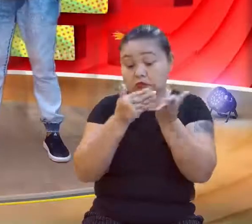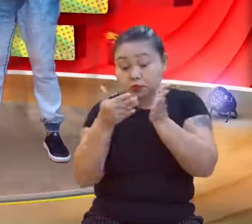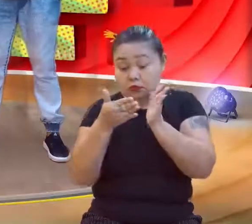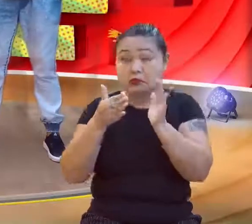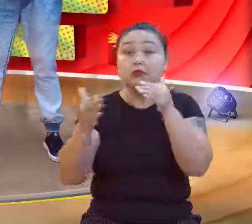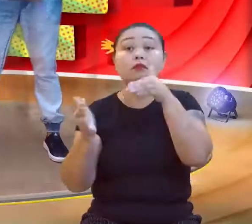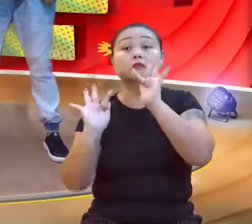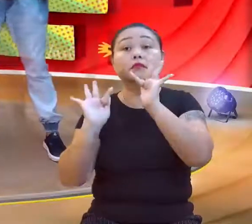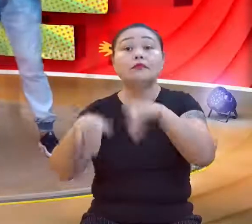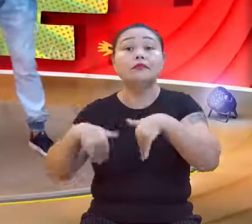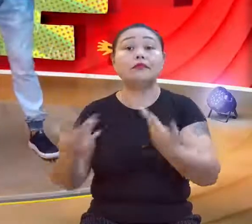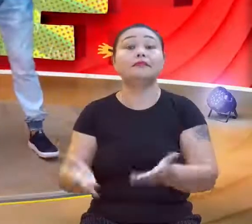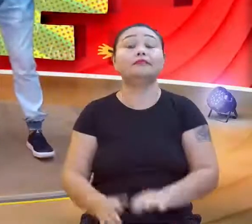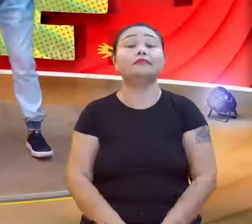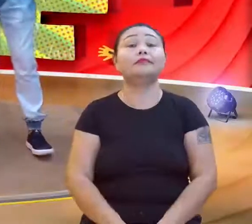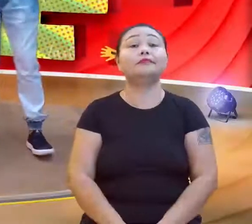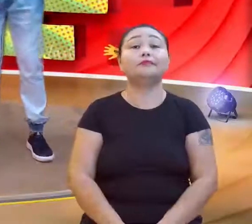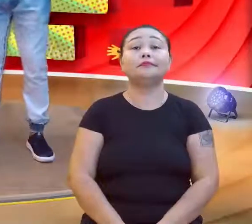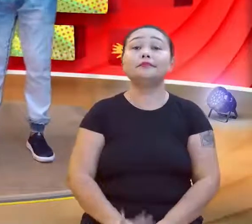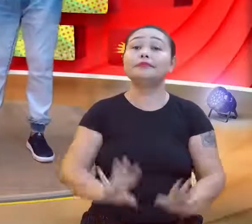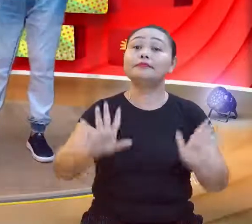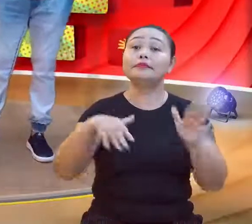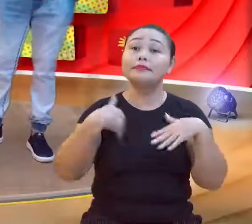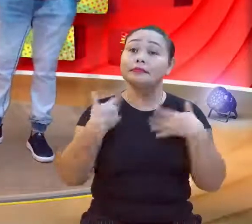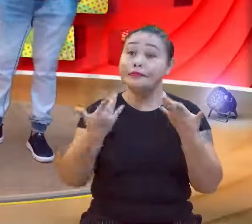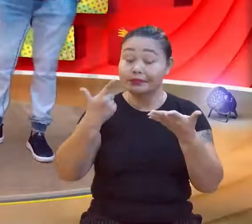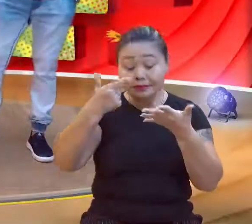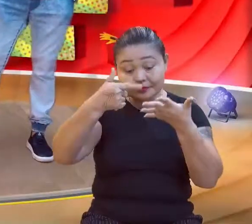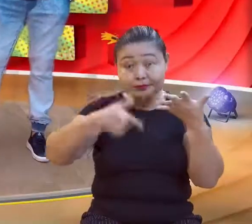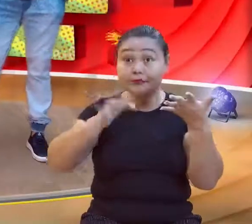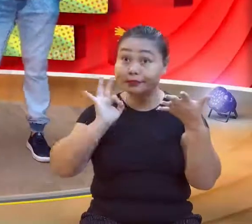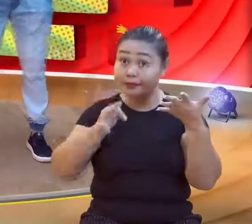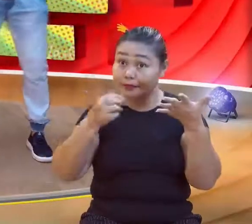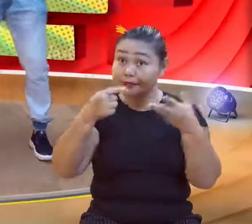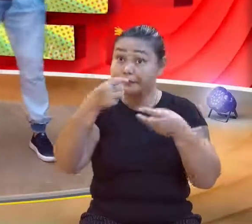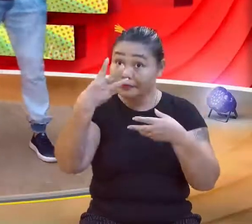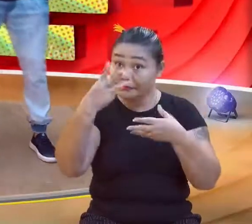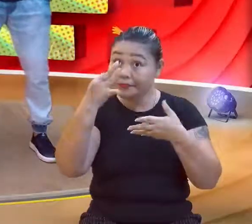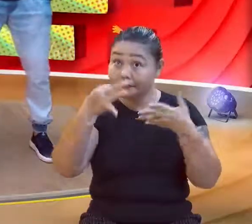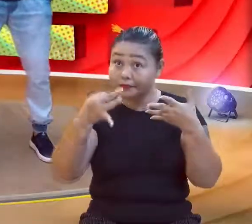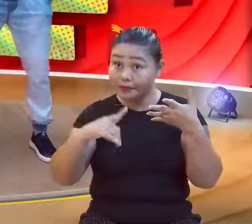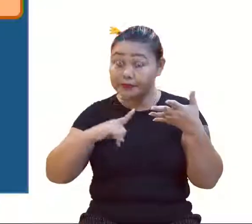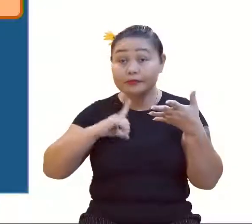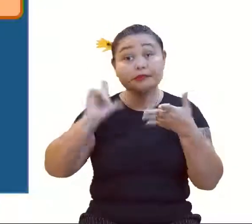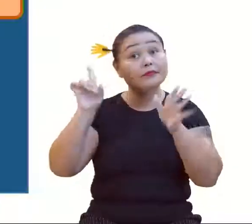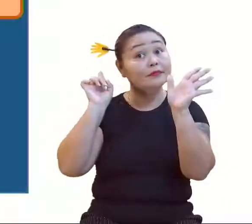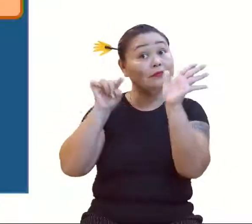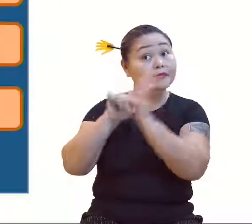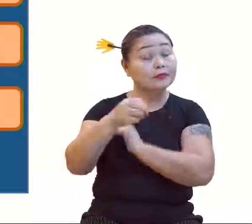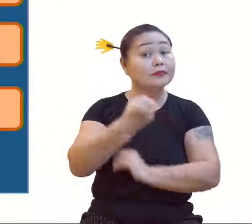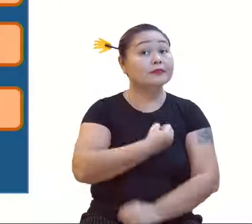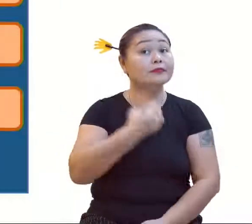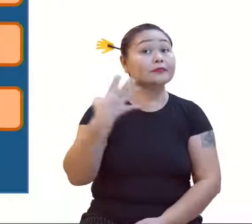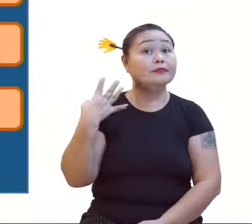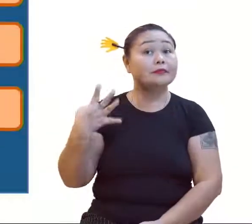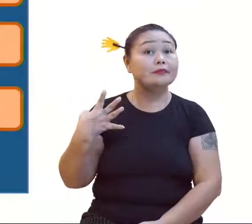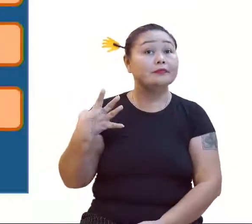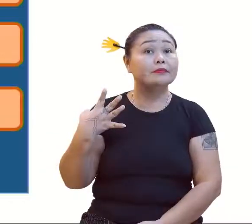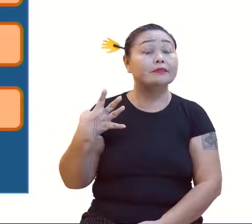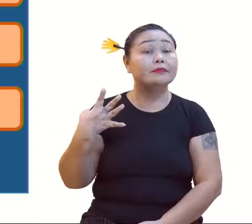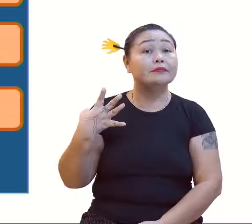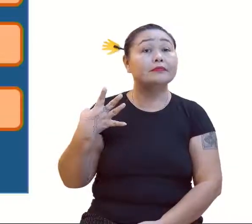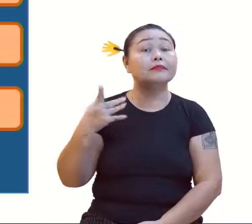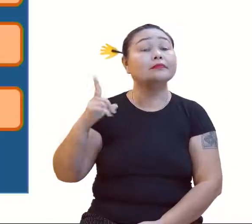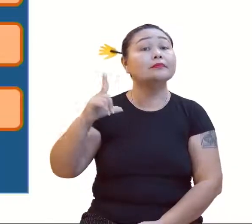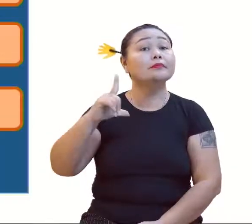o fim. Beleza, então, já acertaram 3, de certeza. Vamos à pergunta de número 4. Olha lá. A pergunta de número